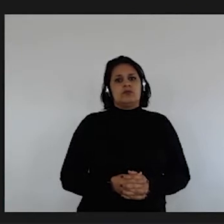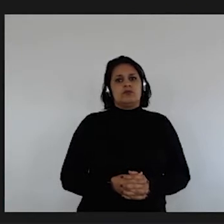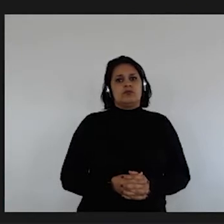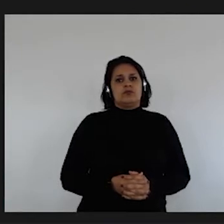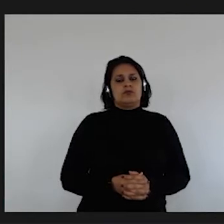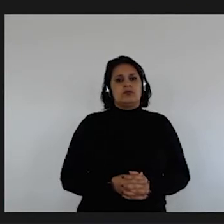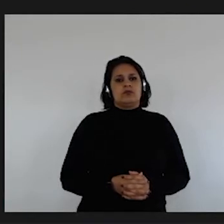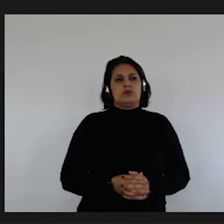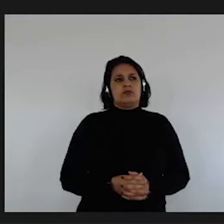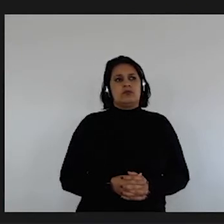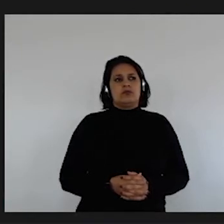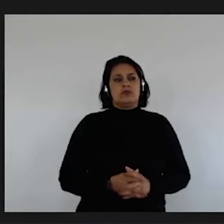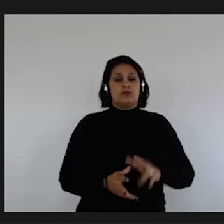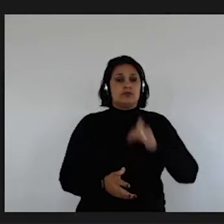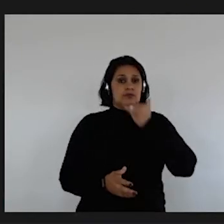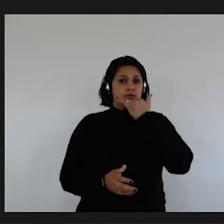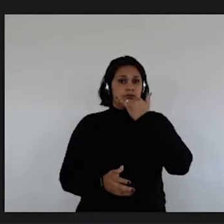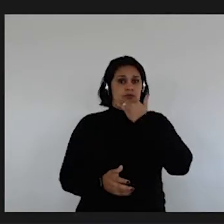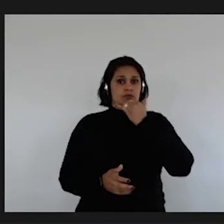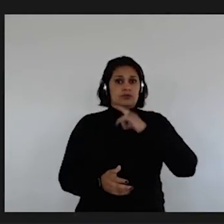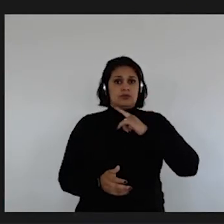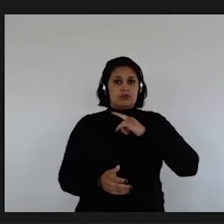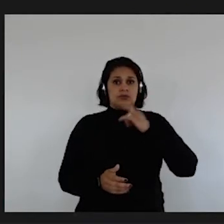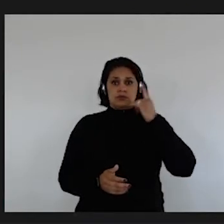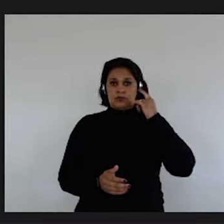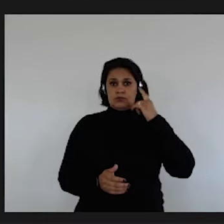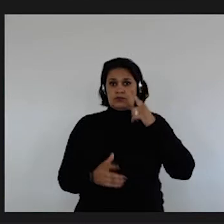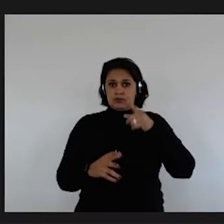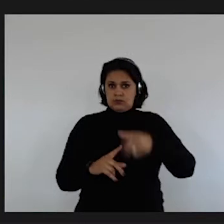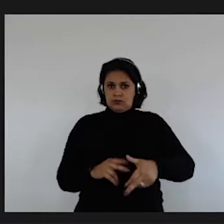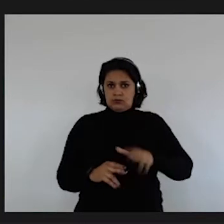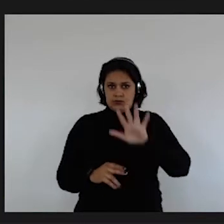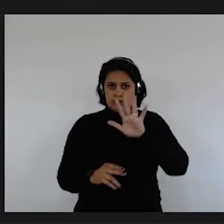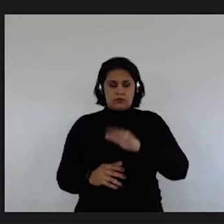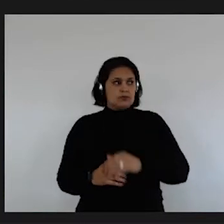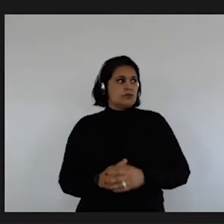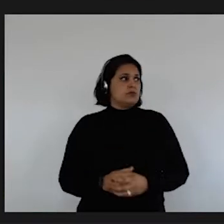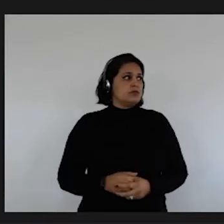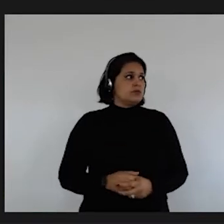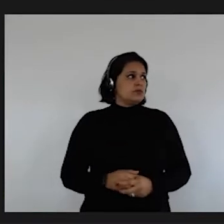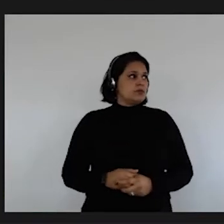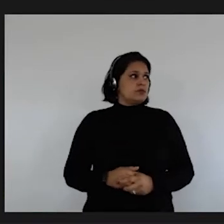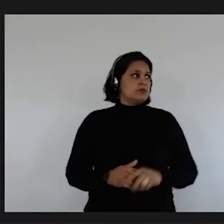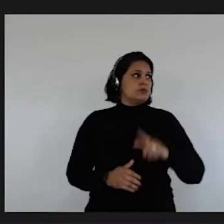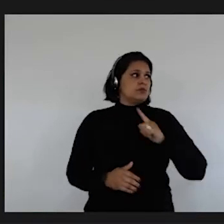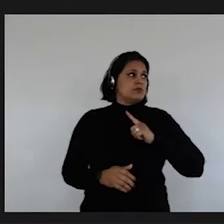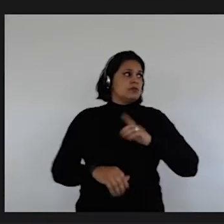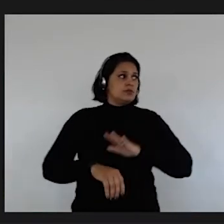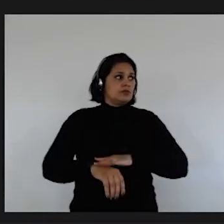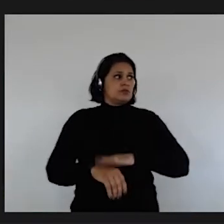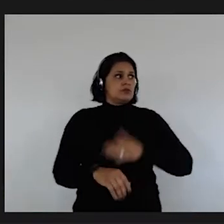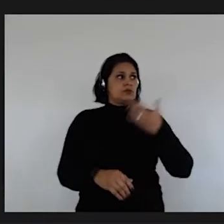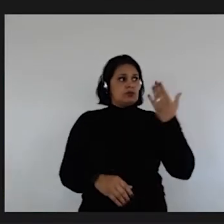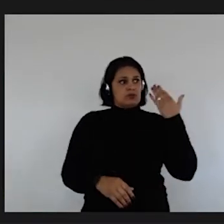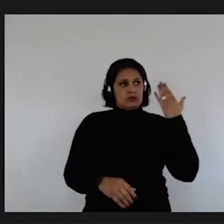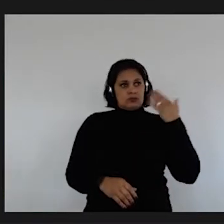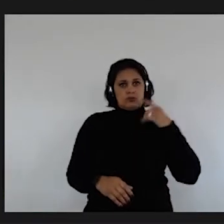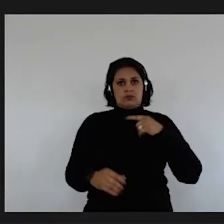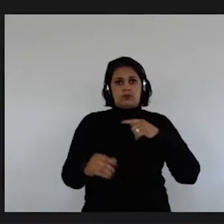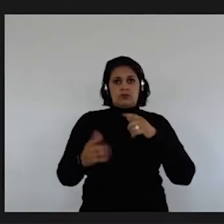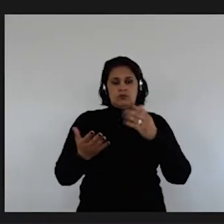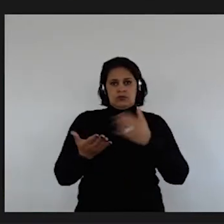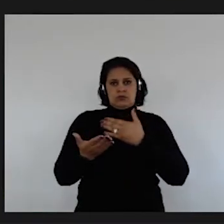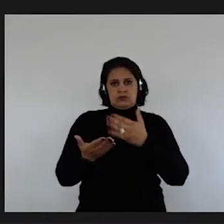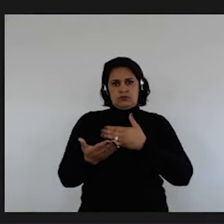Não o conteúdo do fundiário e muito menos o do direito ambiental. Eu, algum tempo atrás, num artigo escrito para o Animal Business,